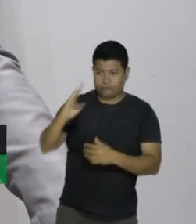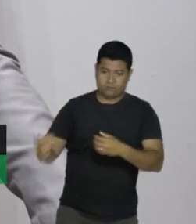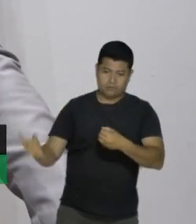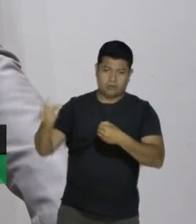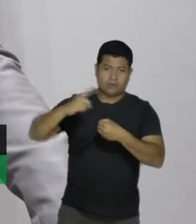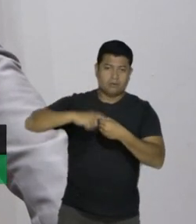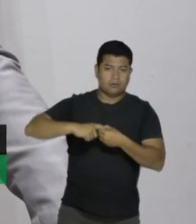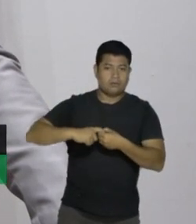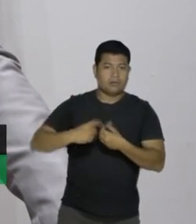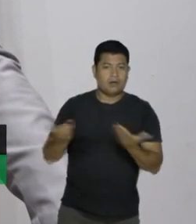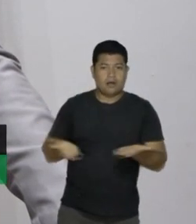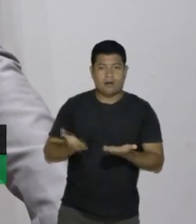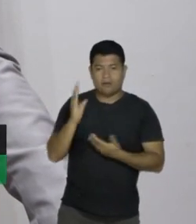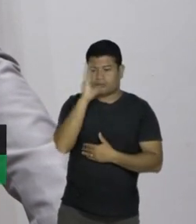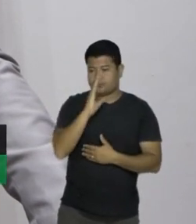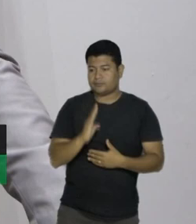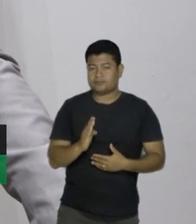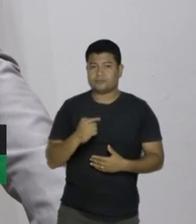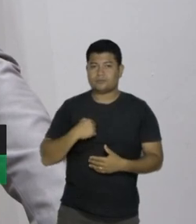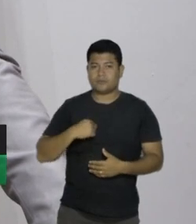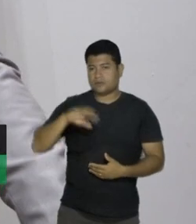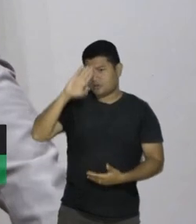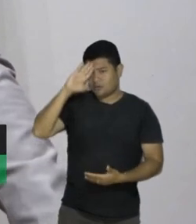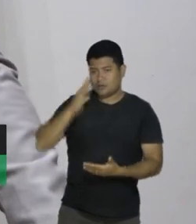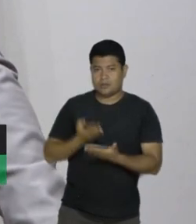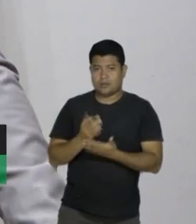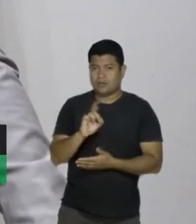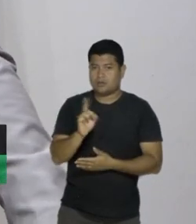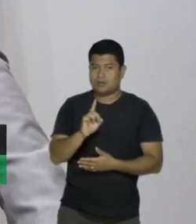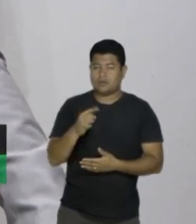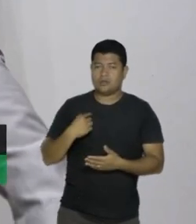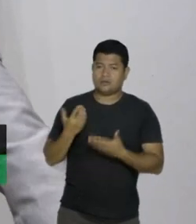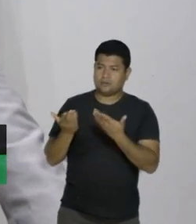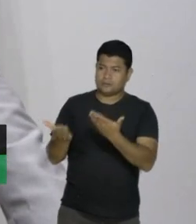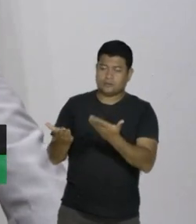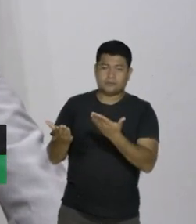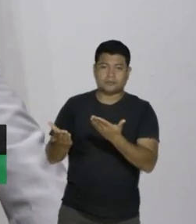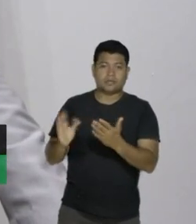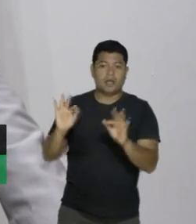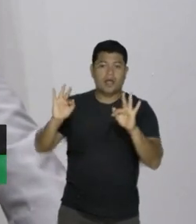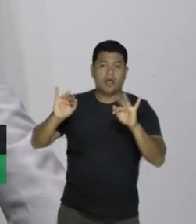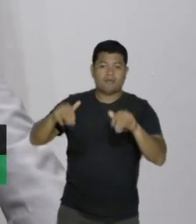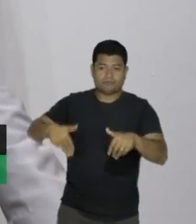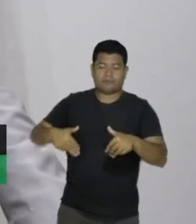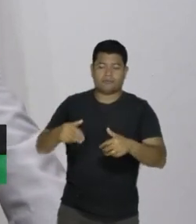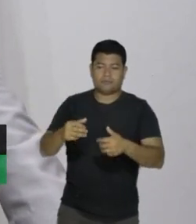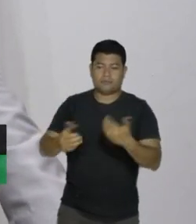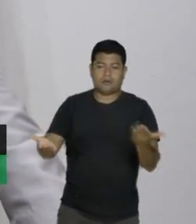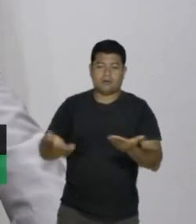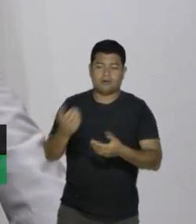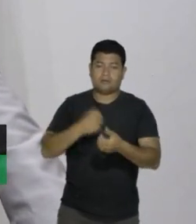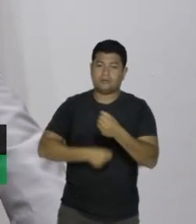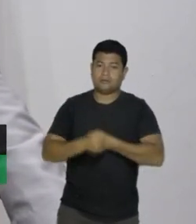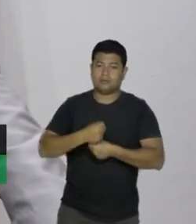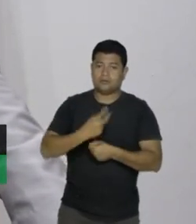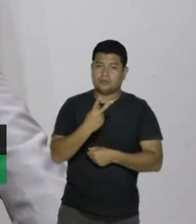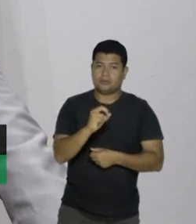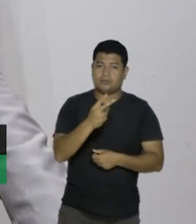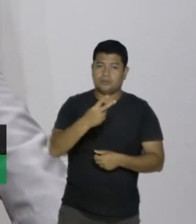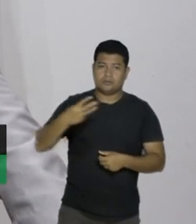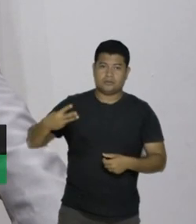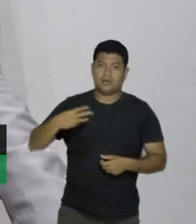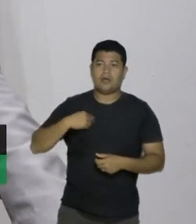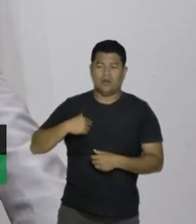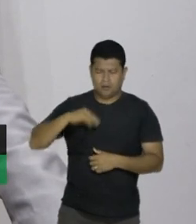eu não acredito que o Brasil aguenta isso até o final do ano de verdade eu não acredito eu acredito que há algo de bom vai acontecer